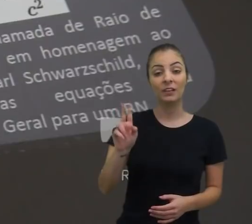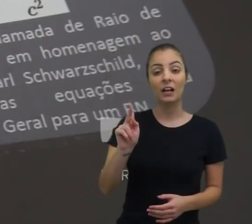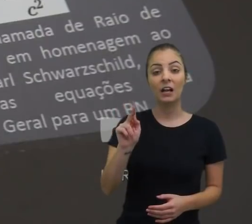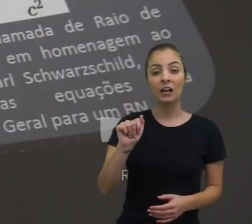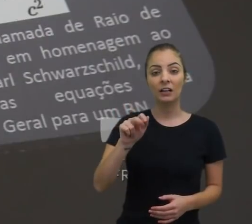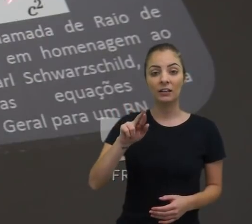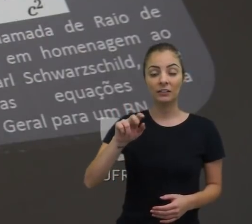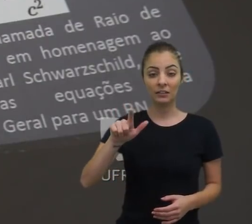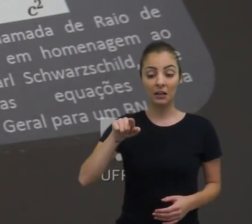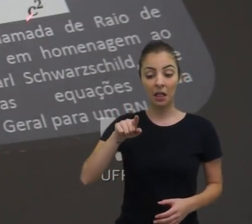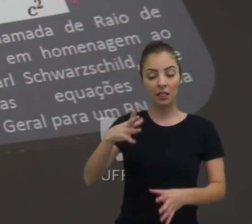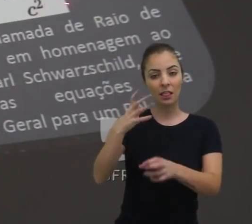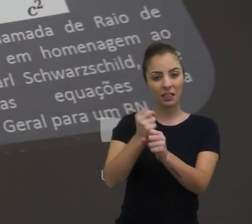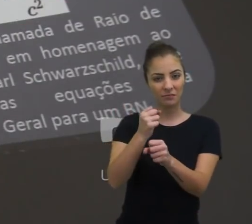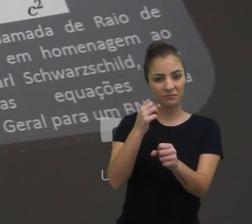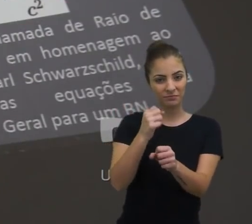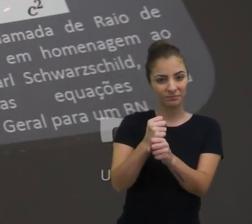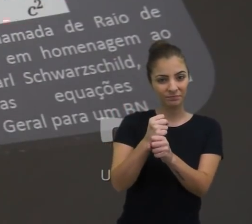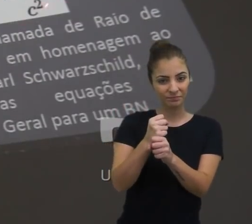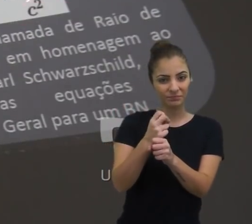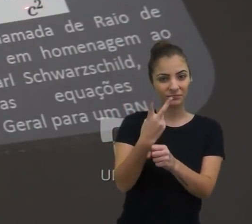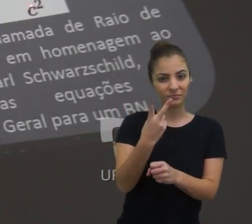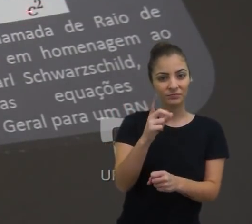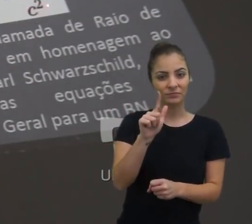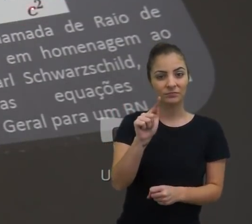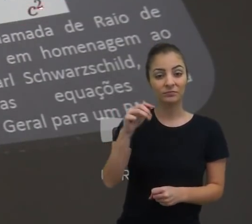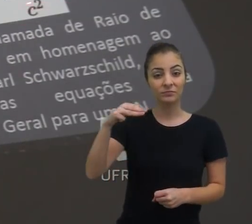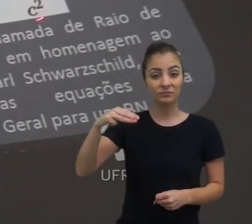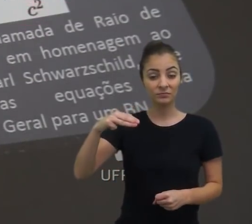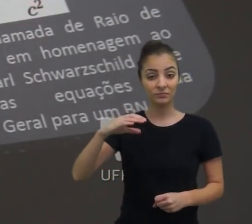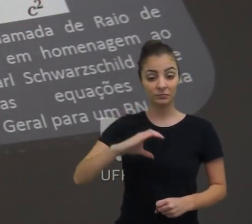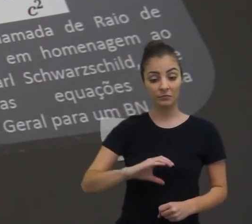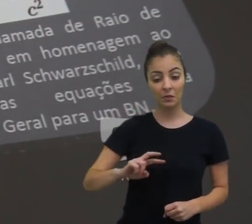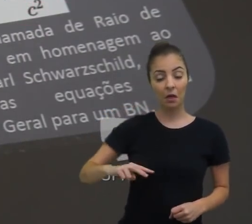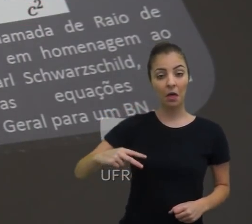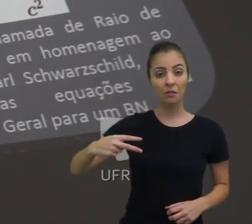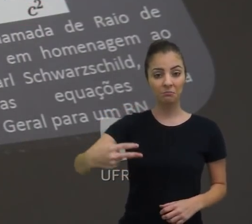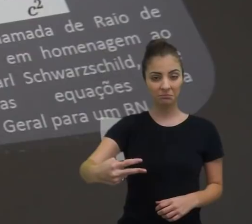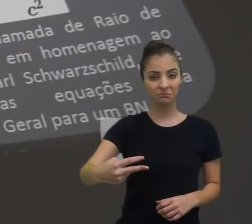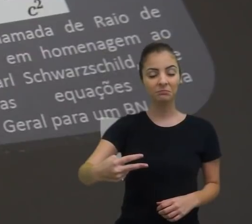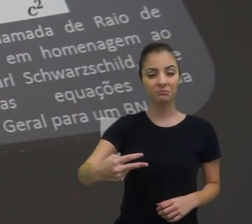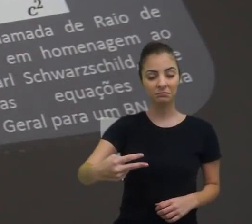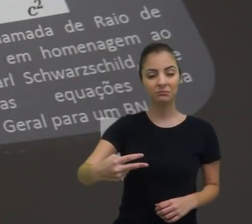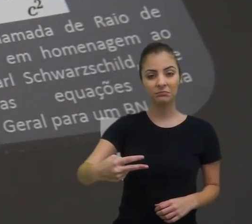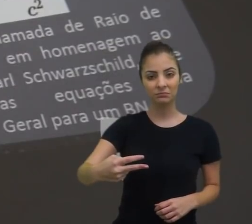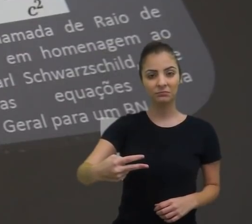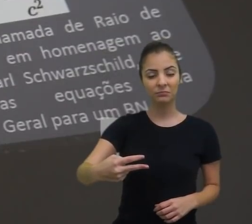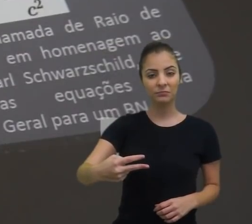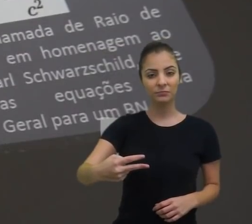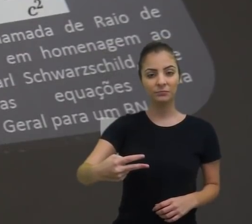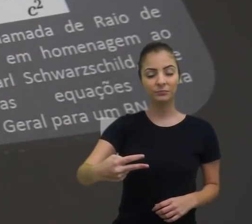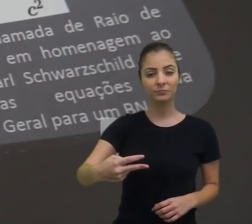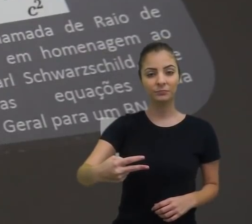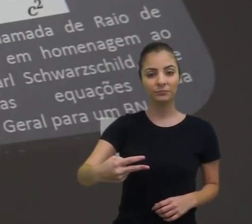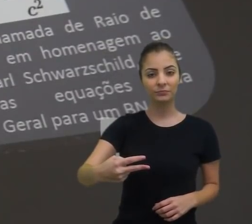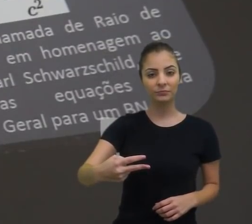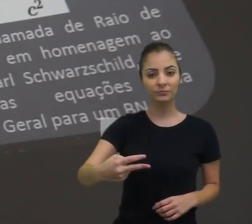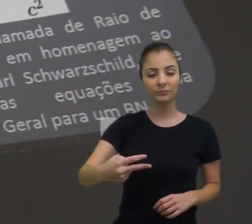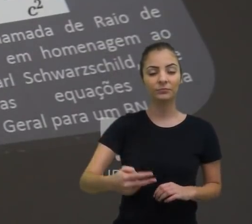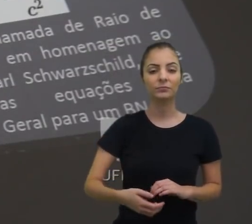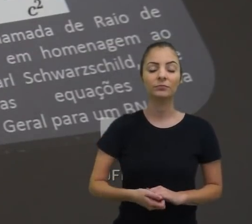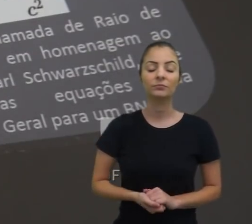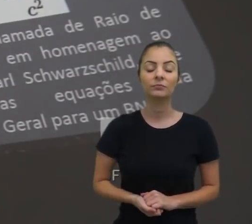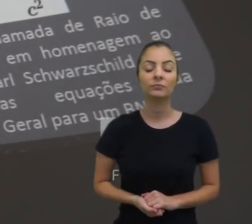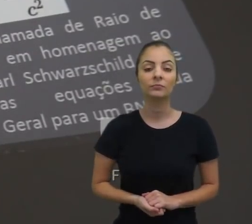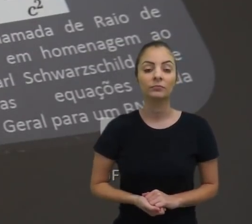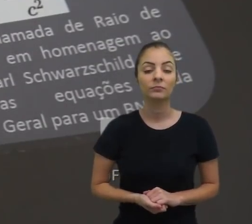2 vezes a constante gravitacional, vezes a massa do buraco negro, dividido pela velocidade da luz ao quadrado. Tá? E aí ele tem esse nome em